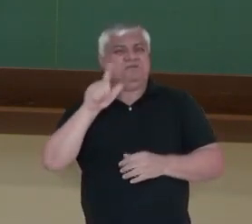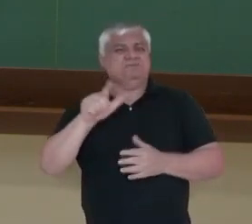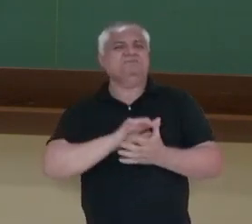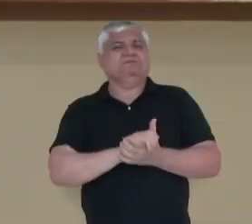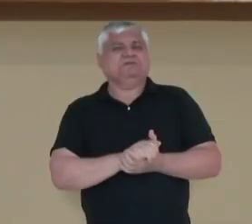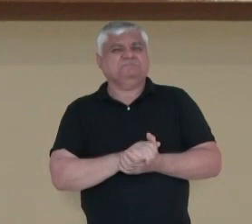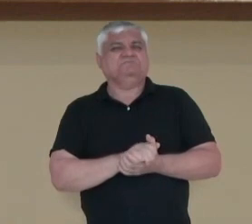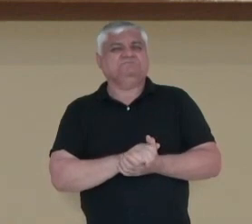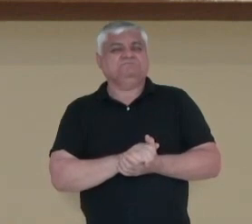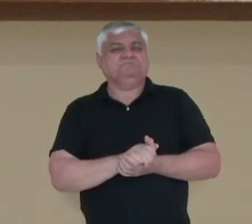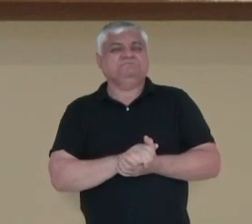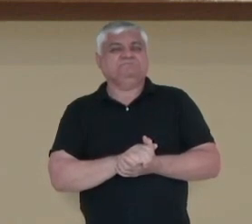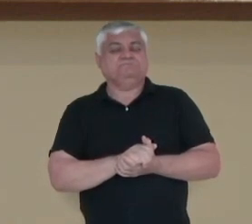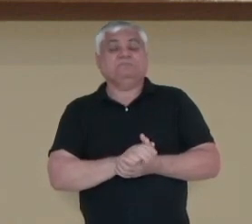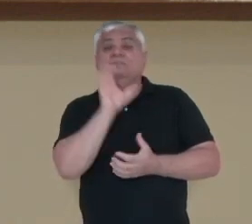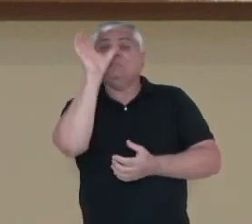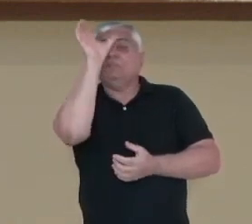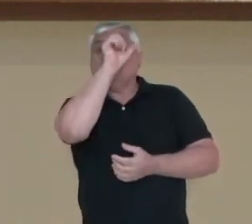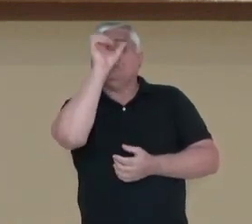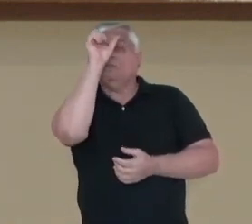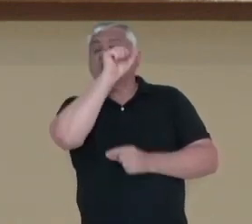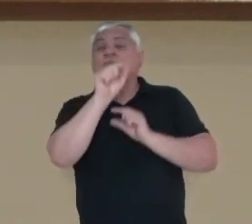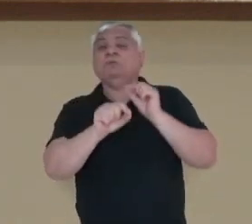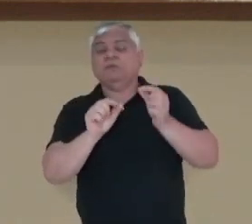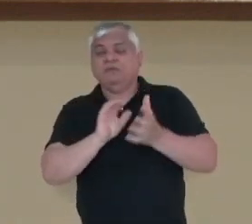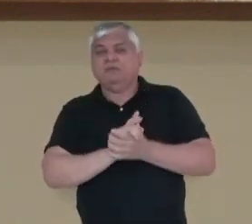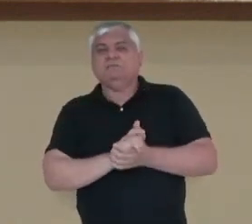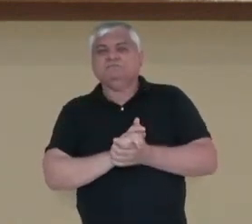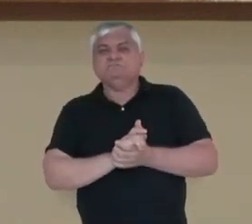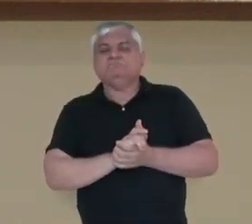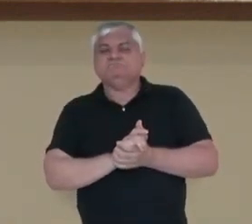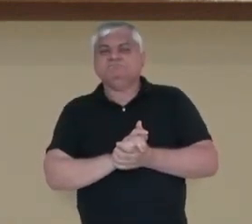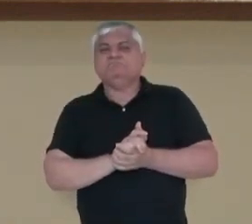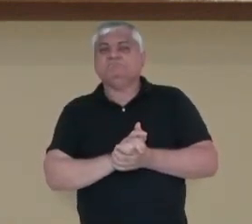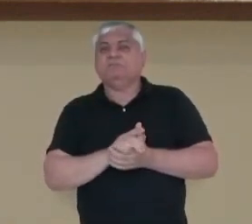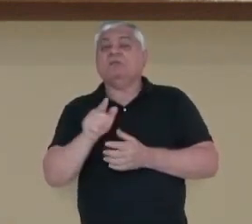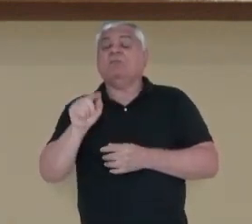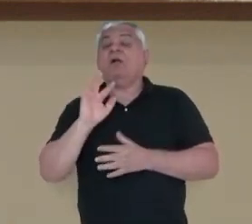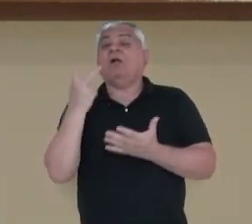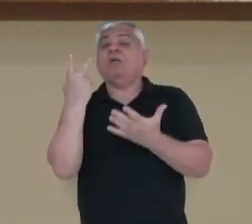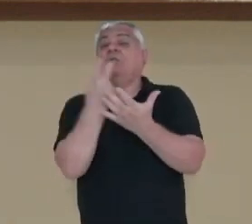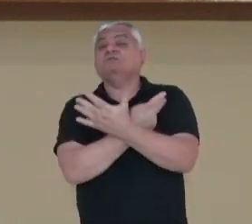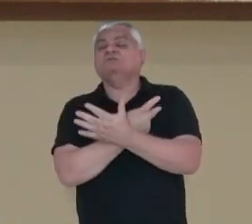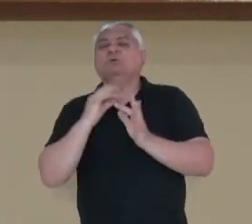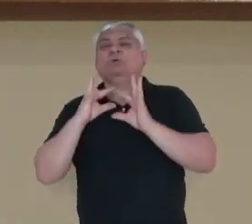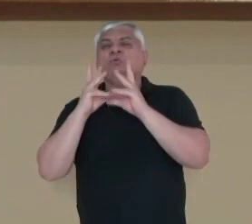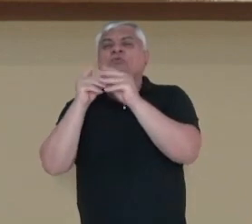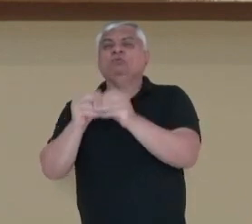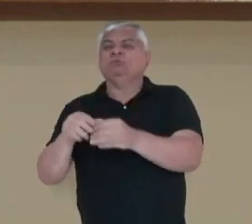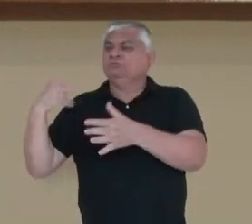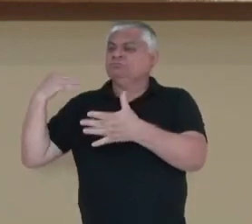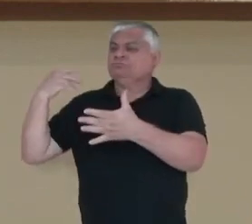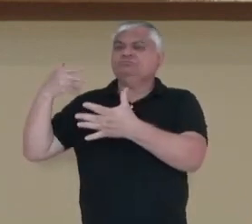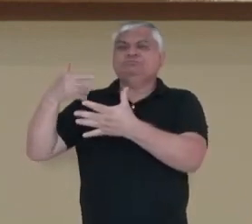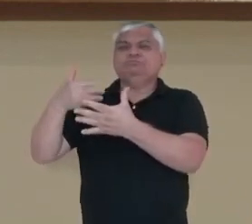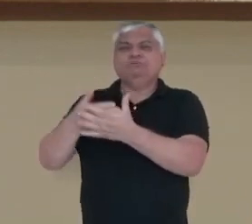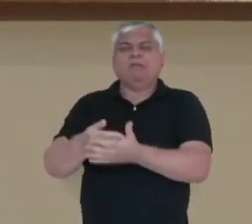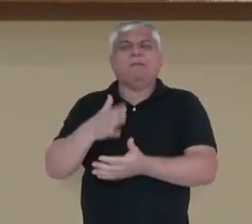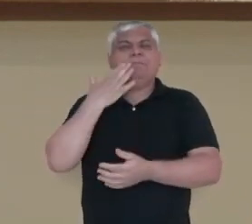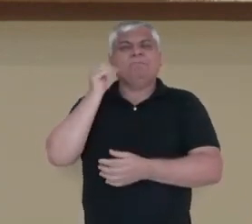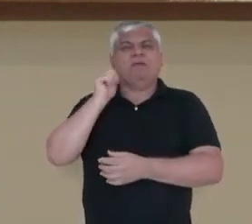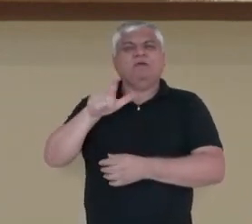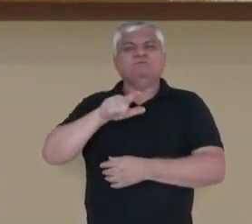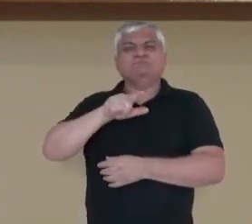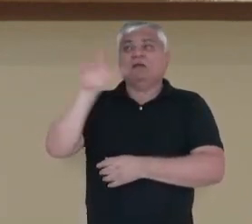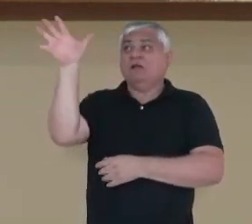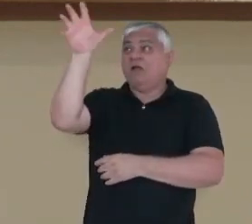Bom, o que nós estudamos, né? Bom, a gente viu como ocorreu todo o domínio dos belgas dentro do